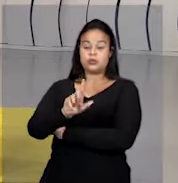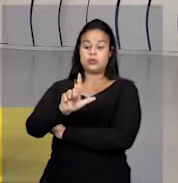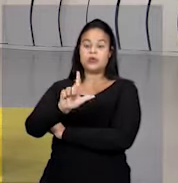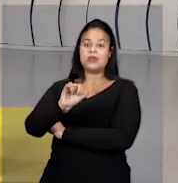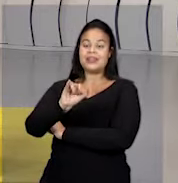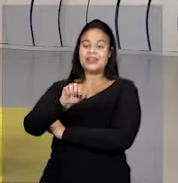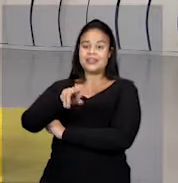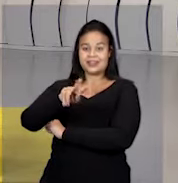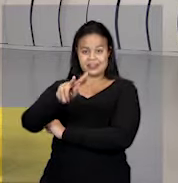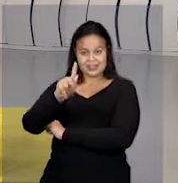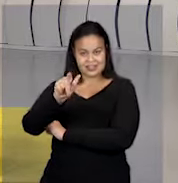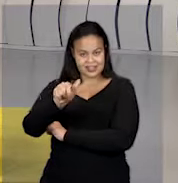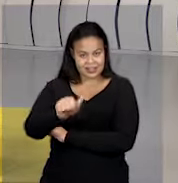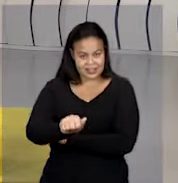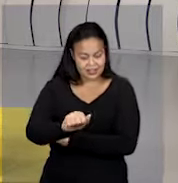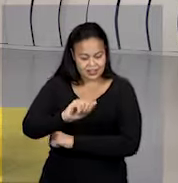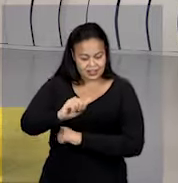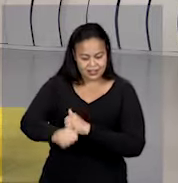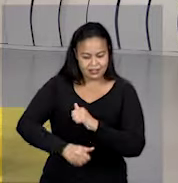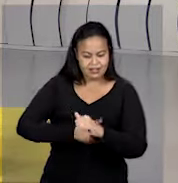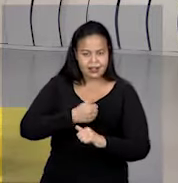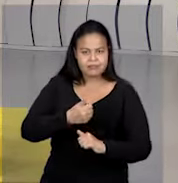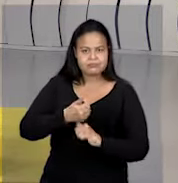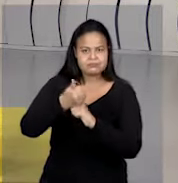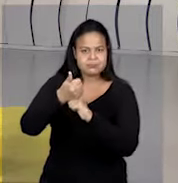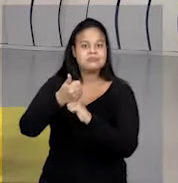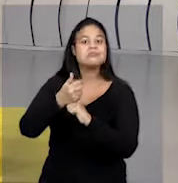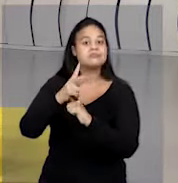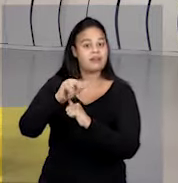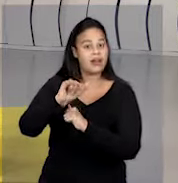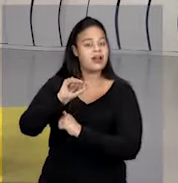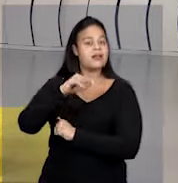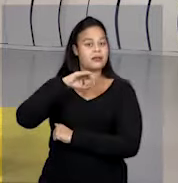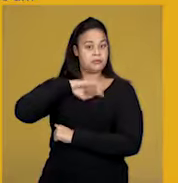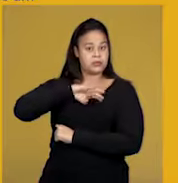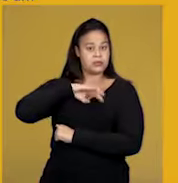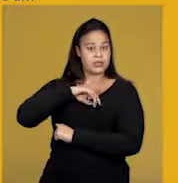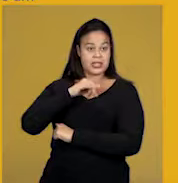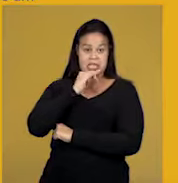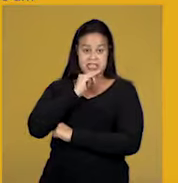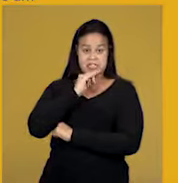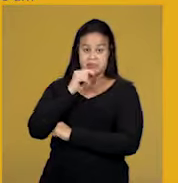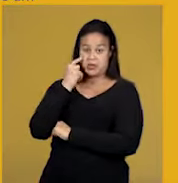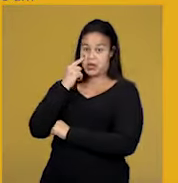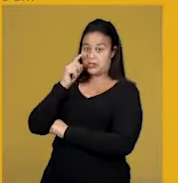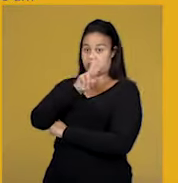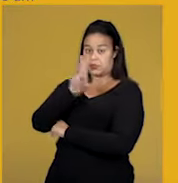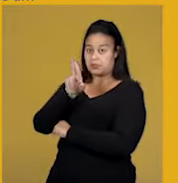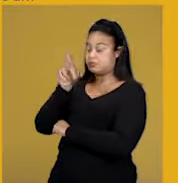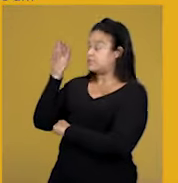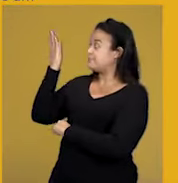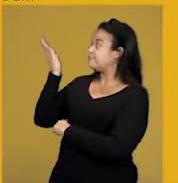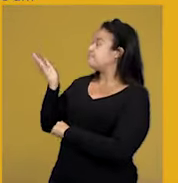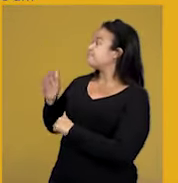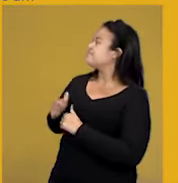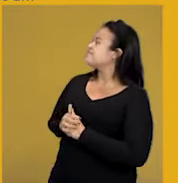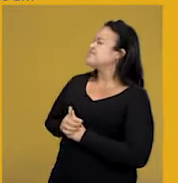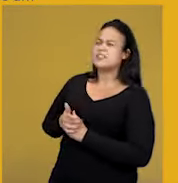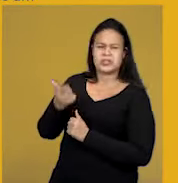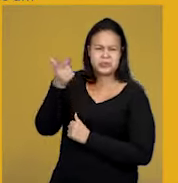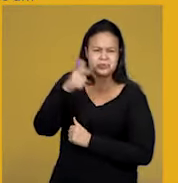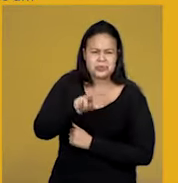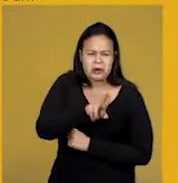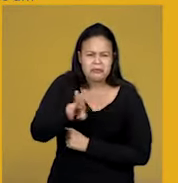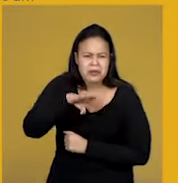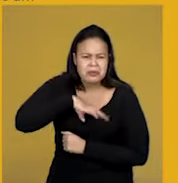vai ser substituído. Se eu tenho Julinha, eu não vou falar de novo, só que